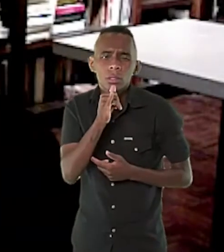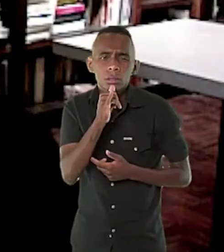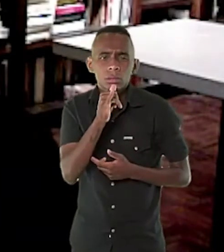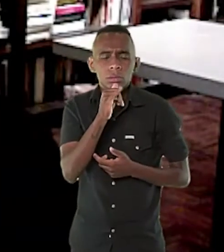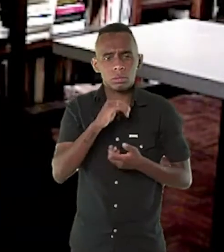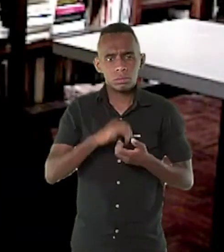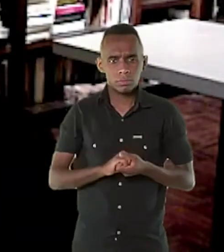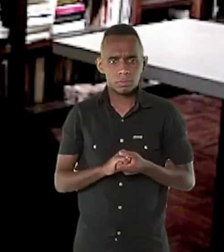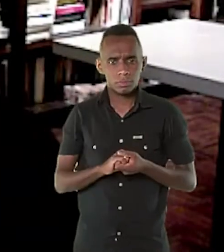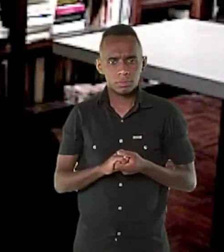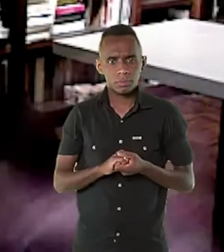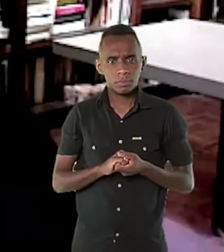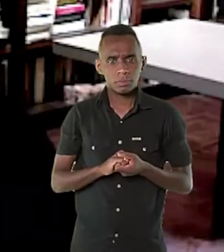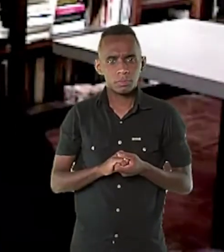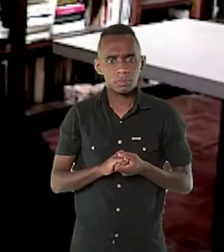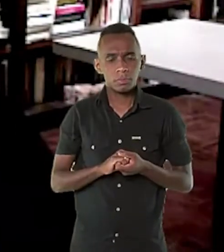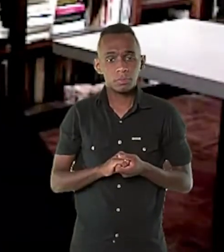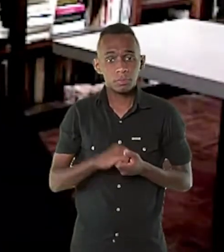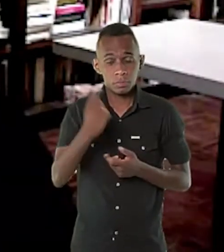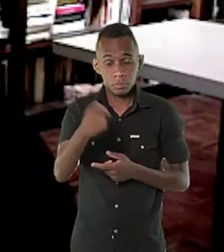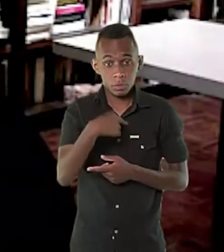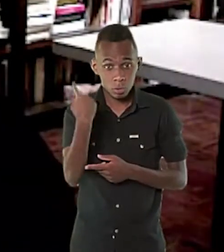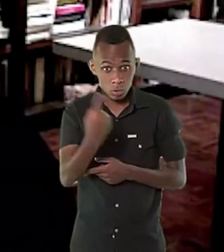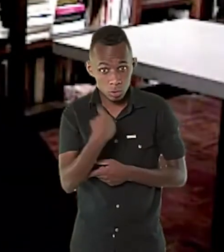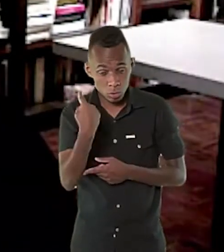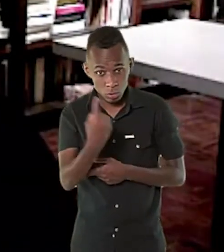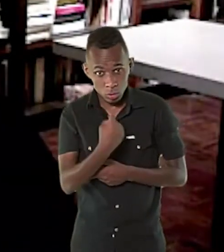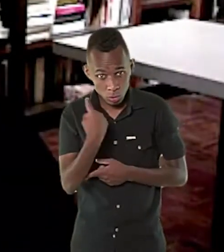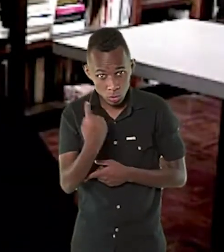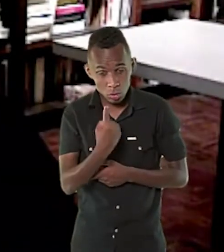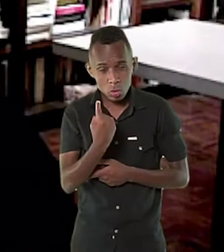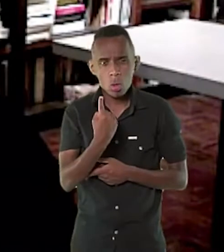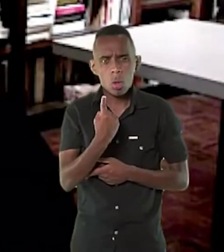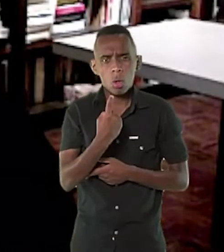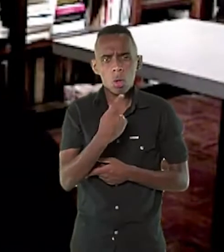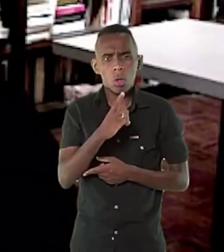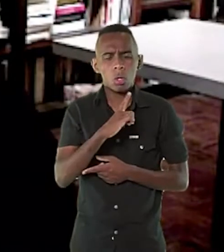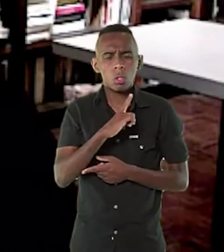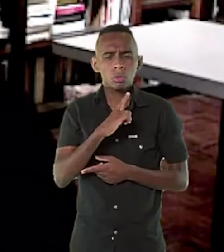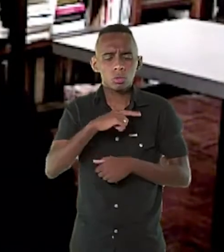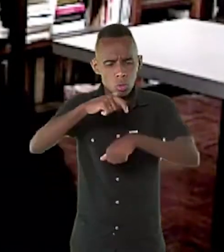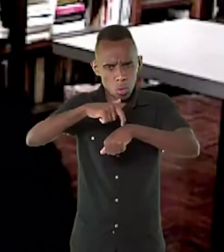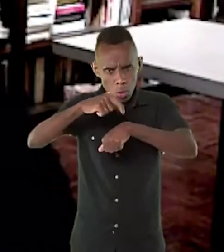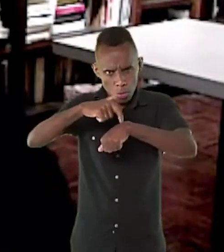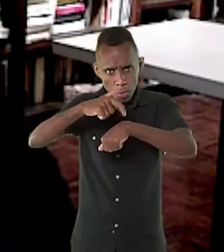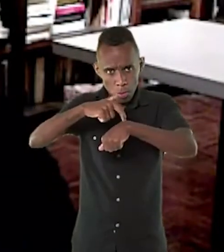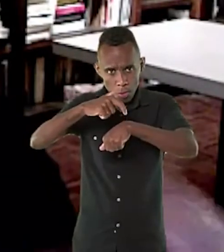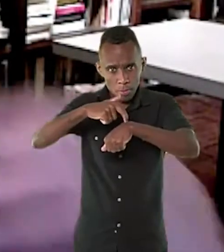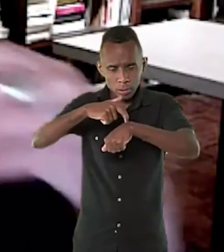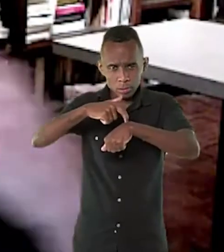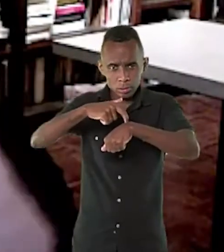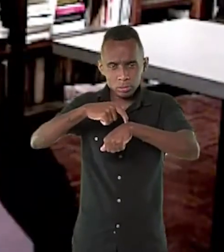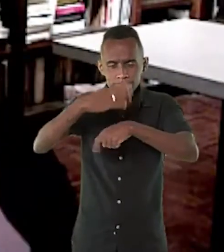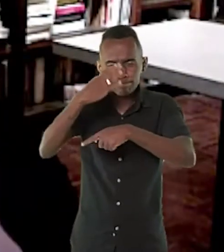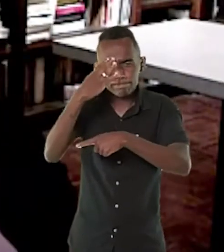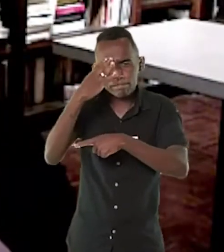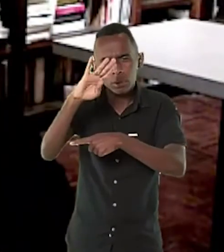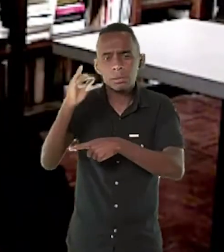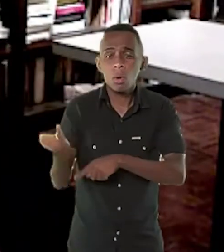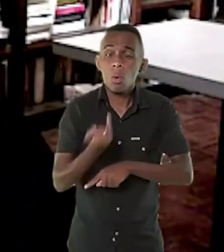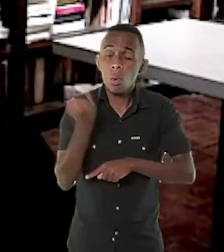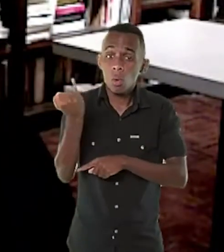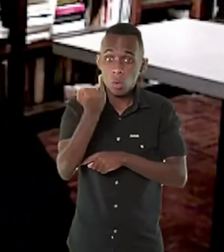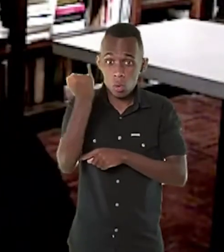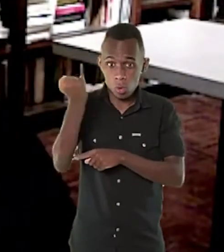exemplo, nós tivemos um dos momentos que eu considero assim mais importantes da